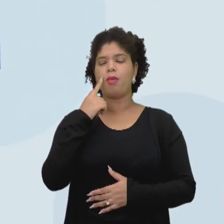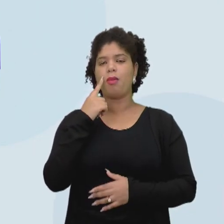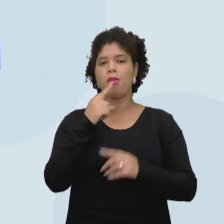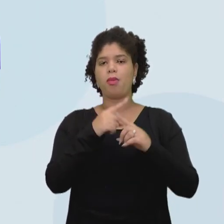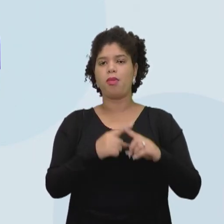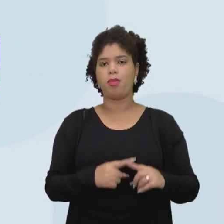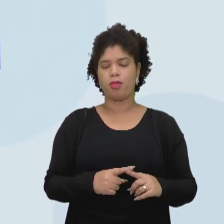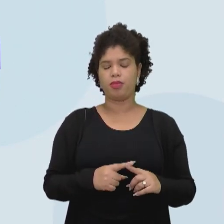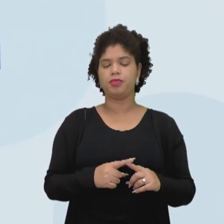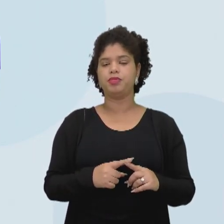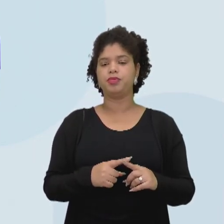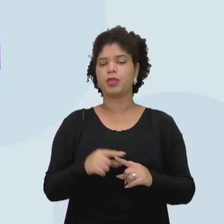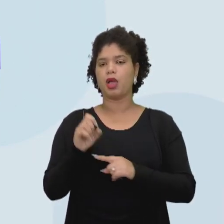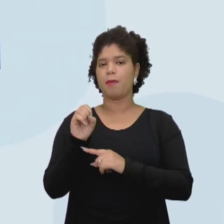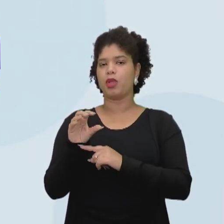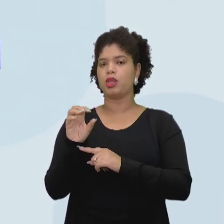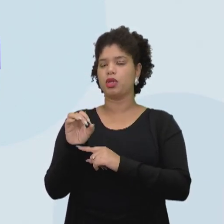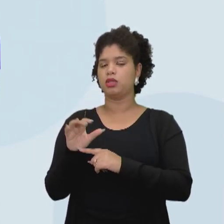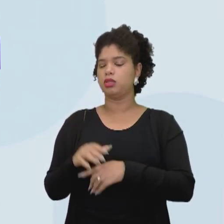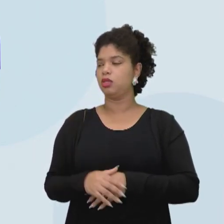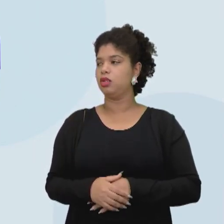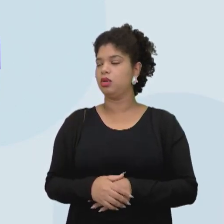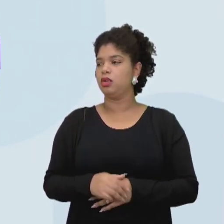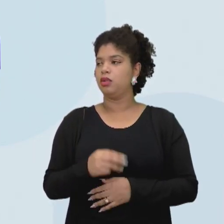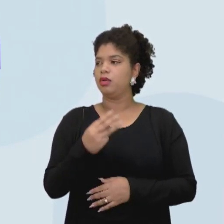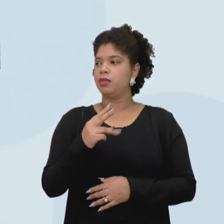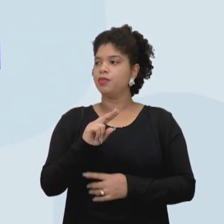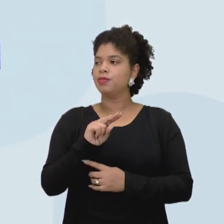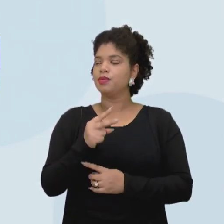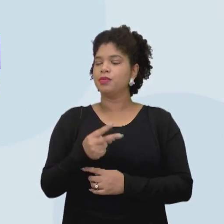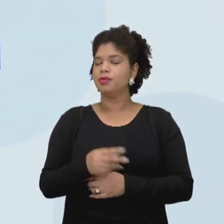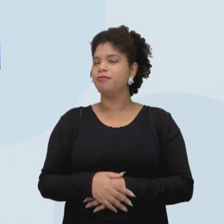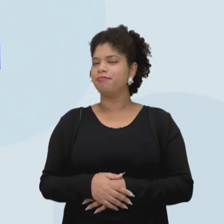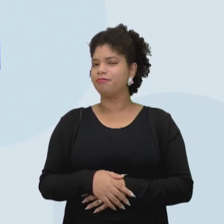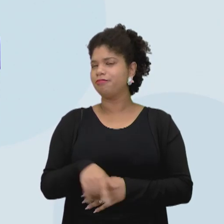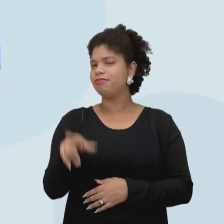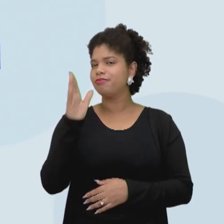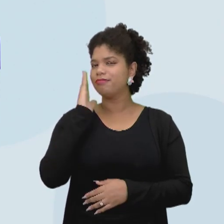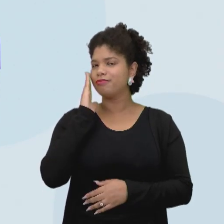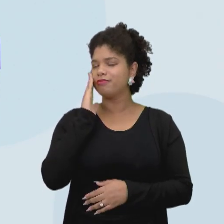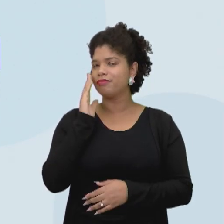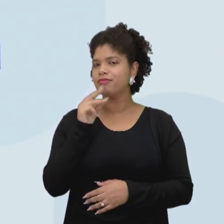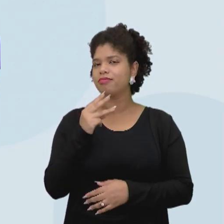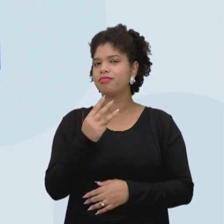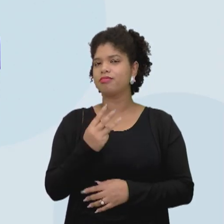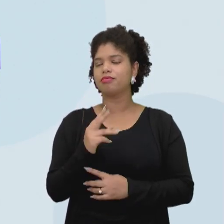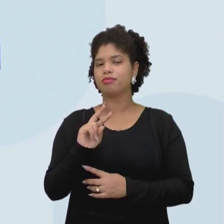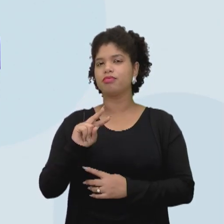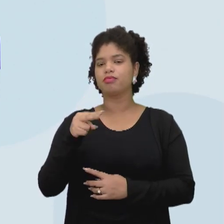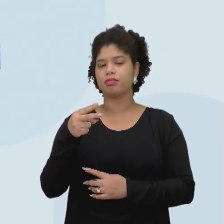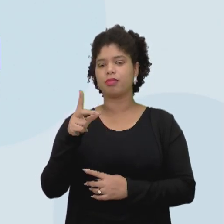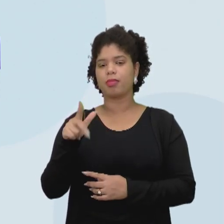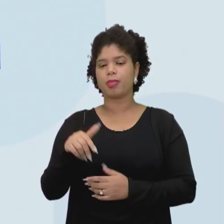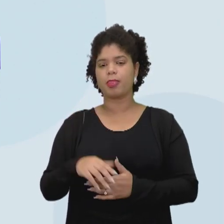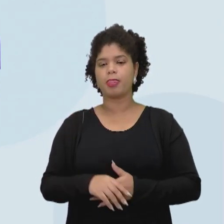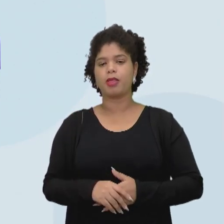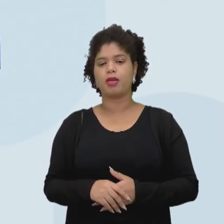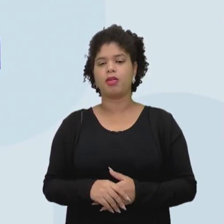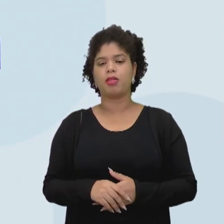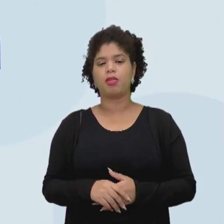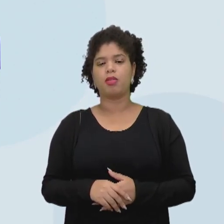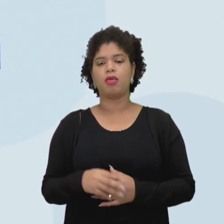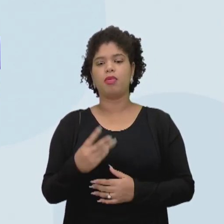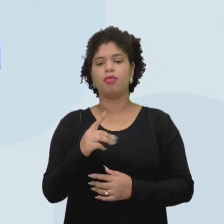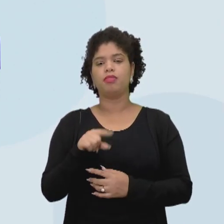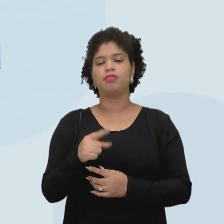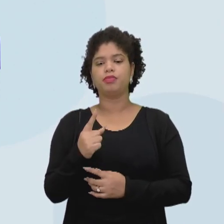uma potência. Começo pela potência, por 3 ao quadrado. Quanto que é 3 ao quadrado? Não é 3 vezes 3? 9. Então, eu vou